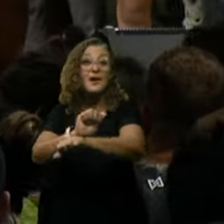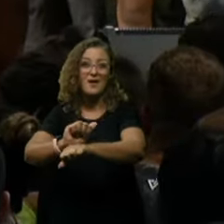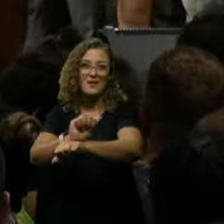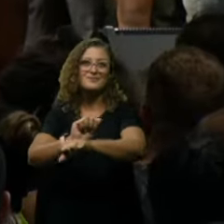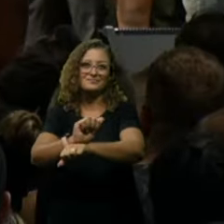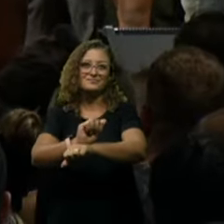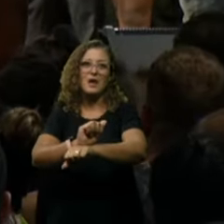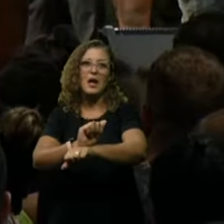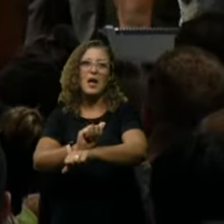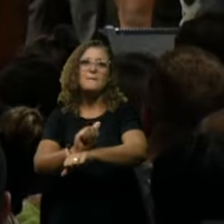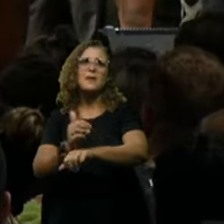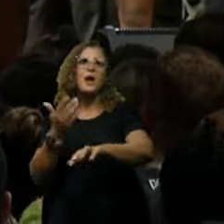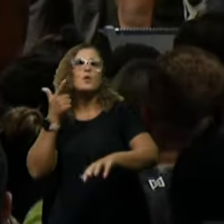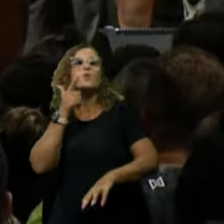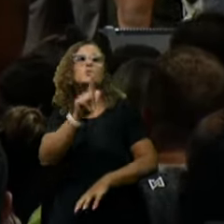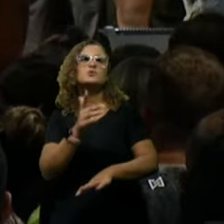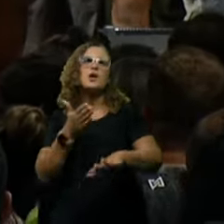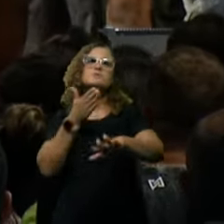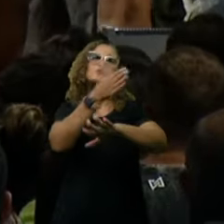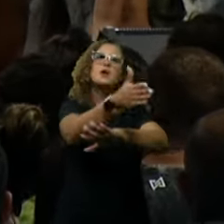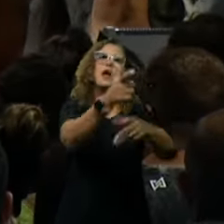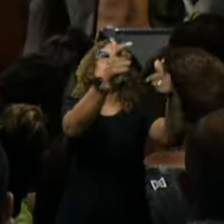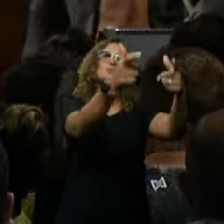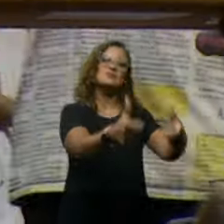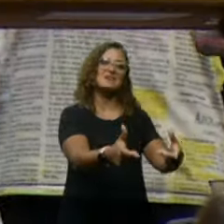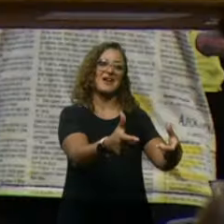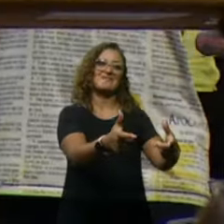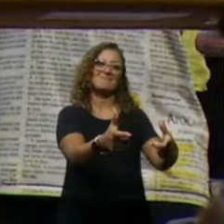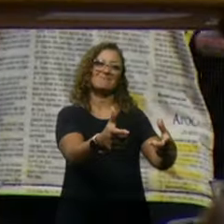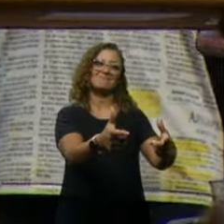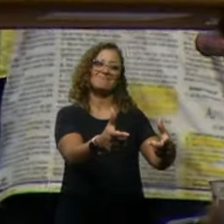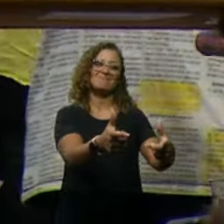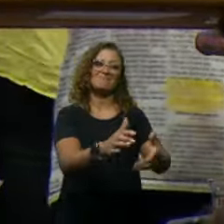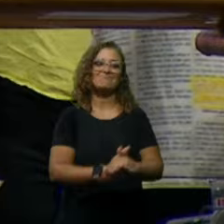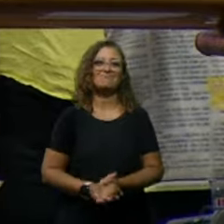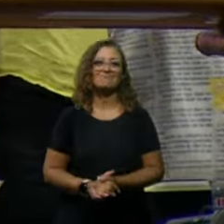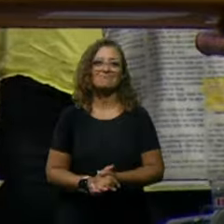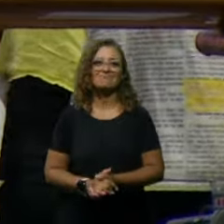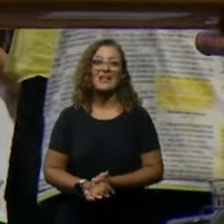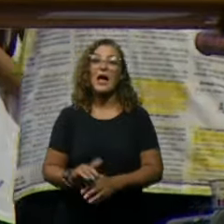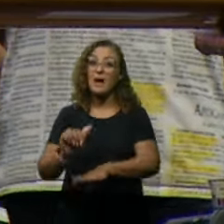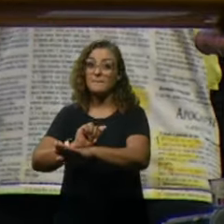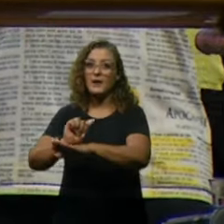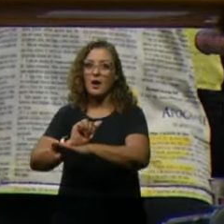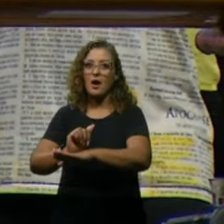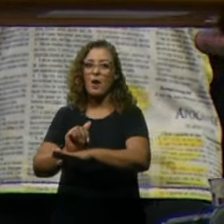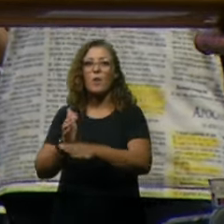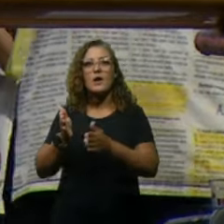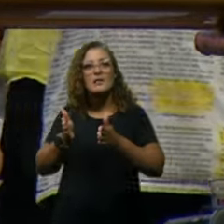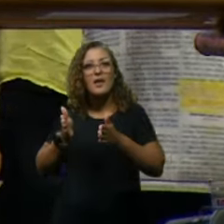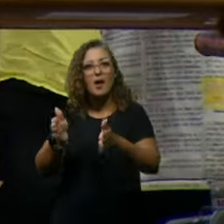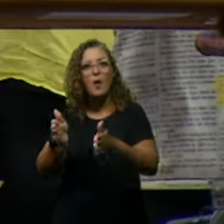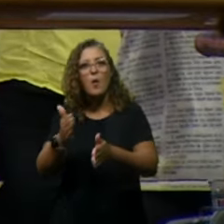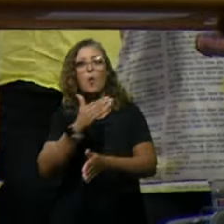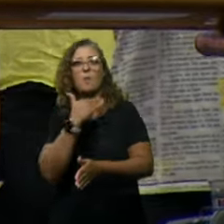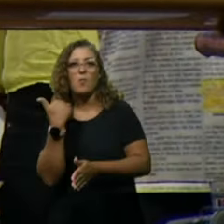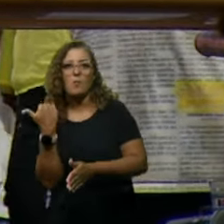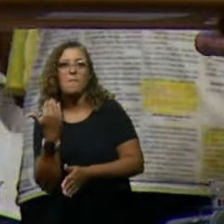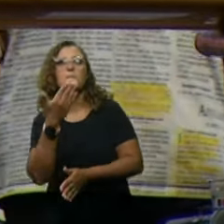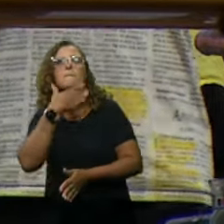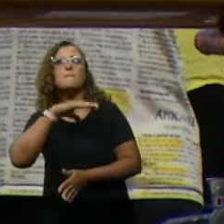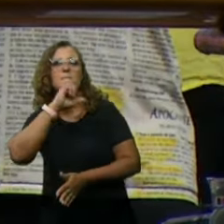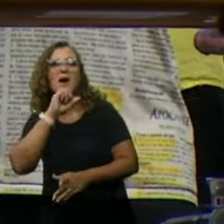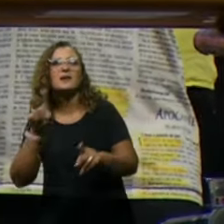é vontade porque Deus já te deu a motivação e enterrou o pai Aonde o pai paralisou o